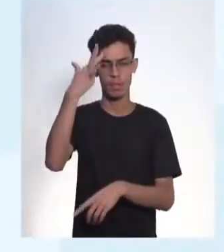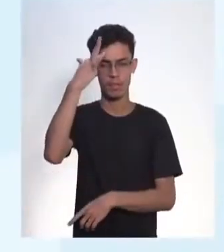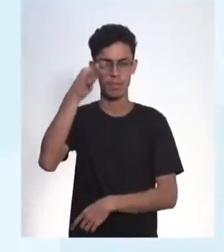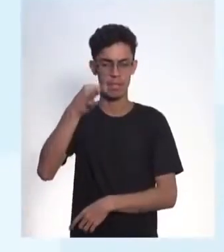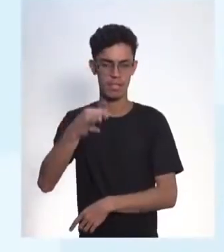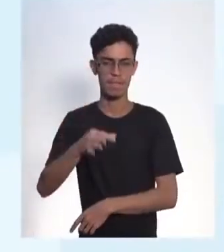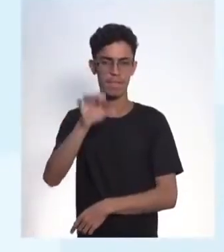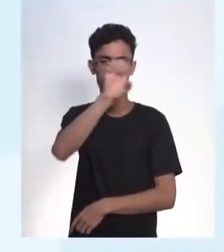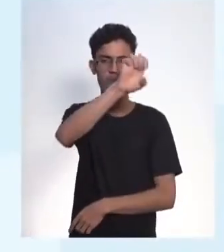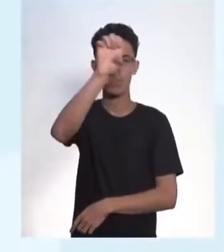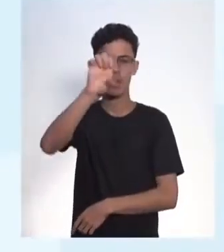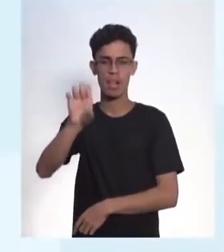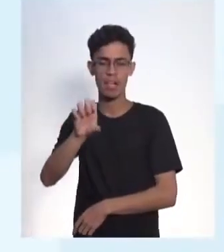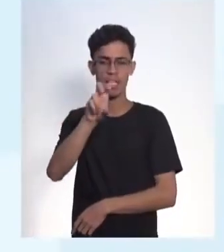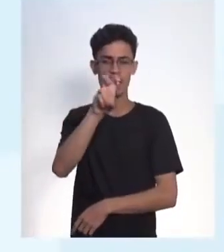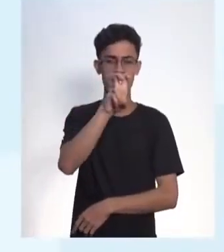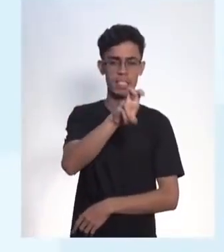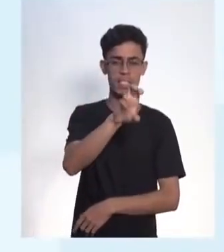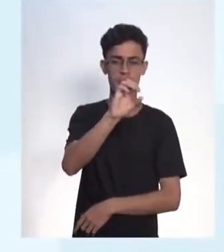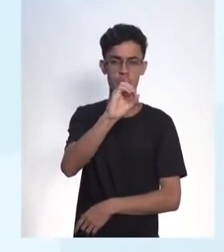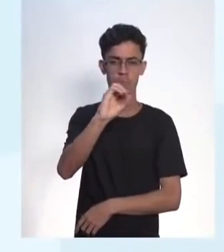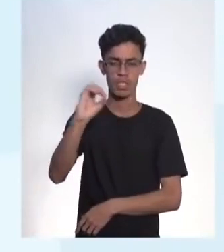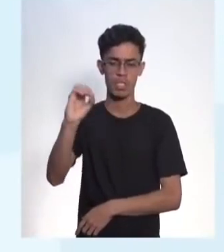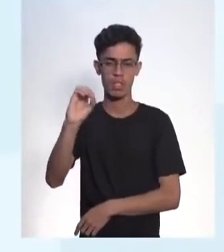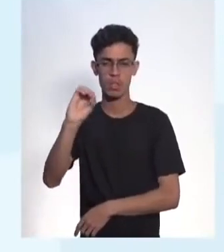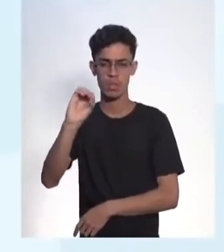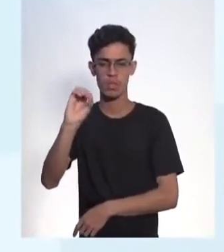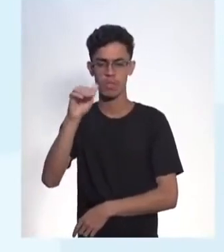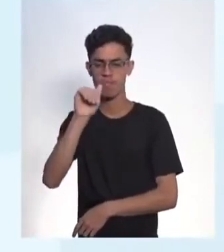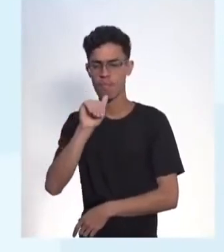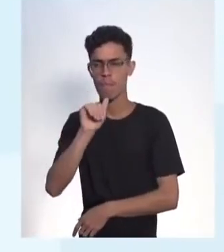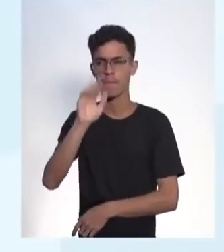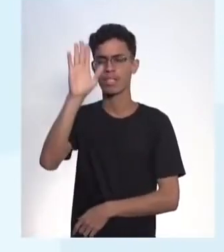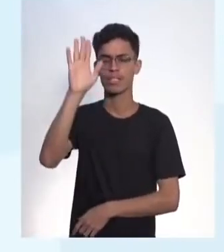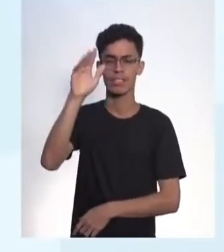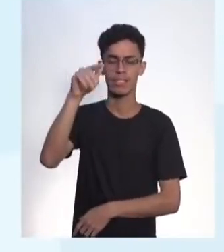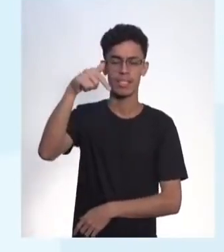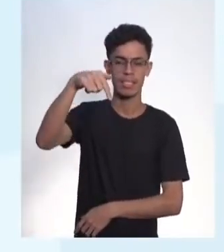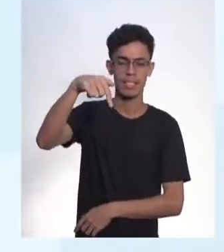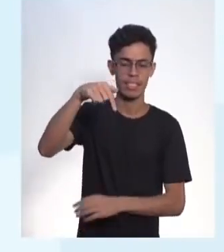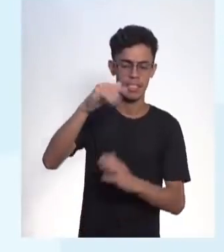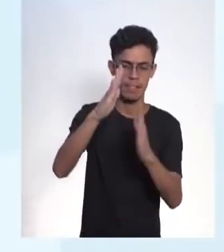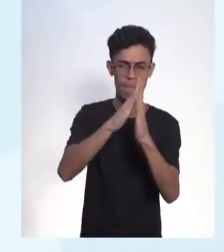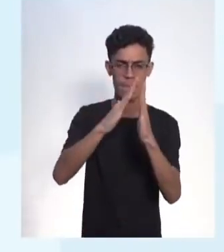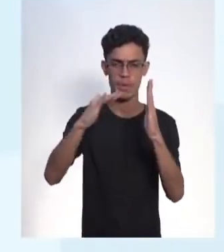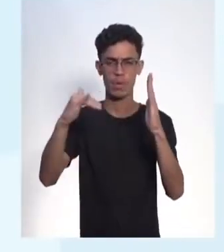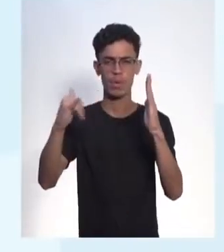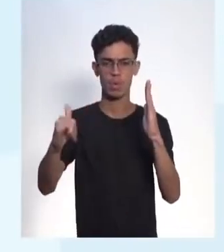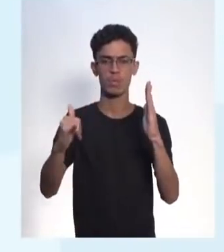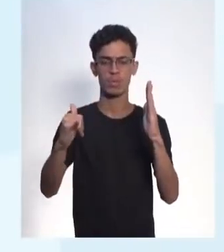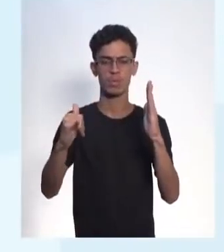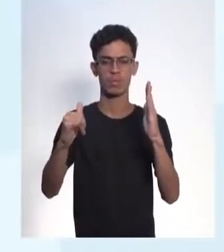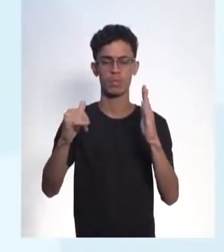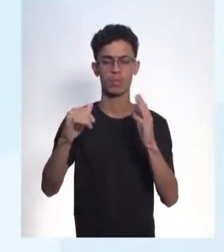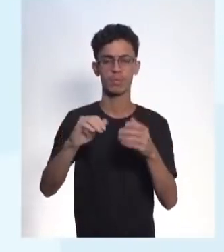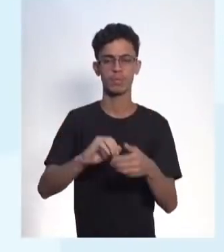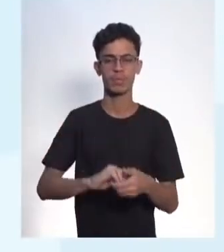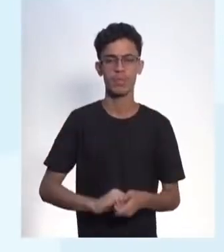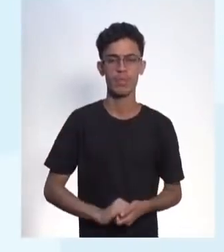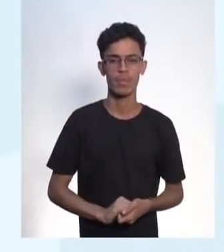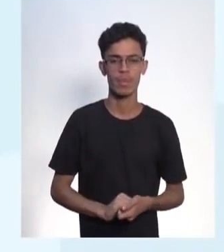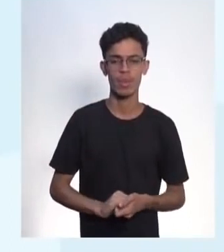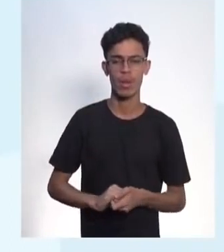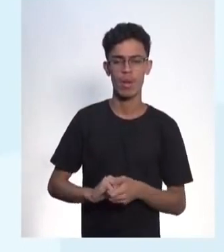possuem 500 ou mais quilombos, né? Esse verde escuro. Então vamos voltar. Isso, o mapa está na tela